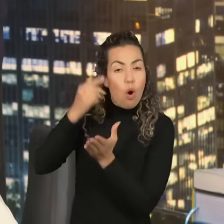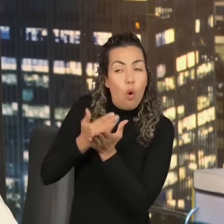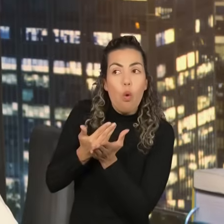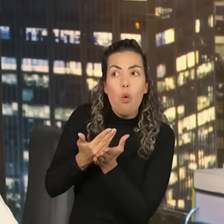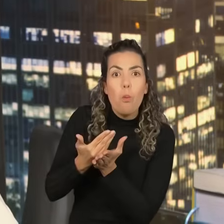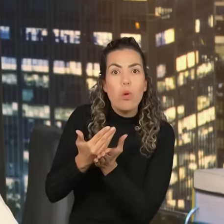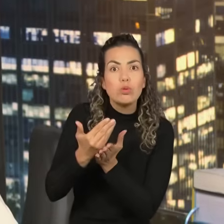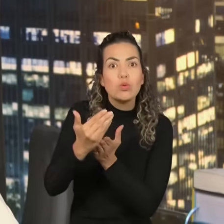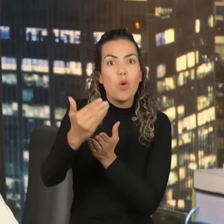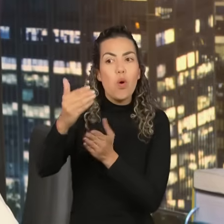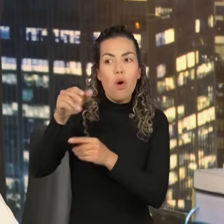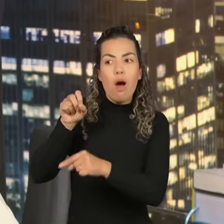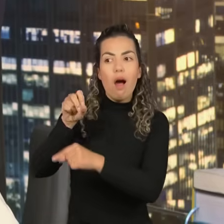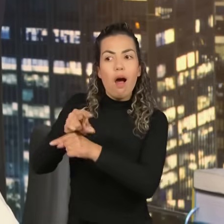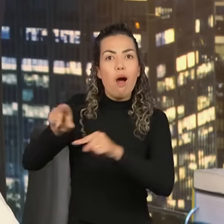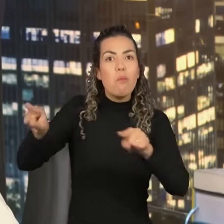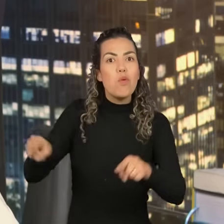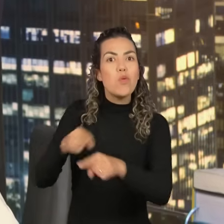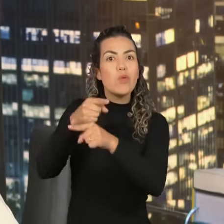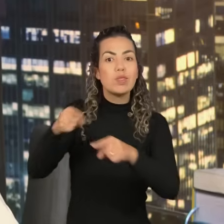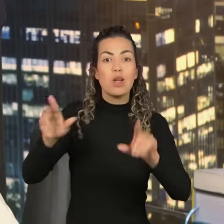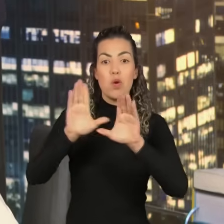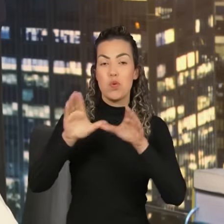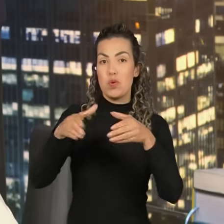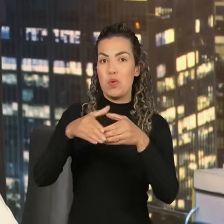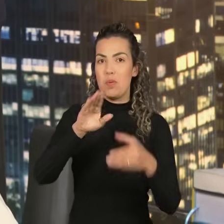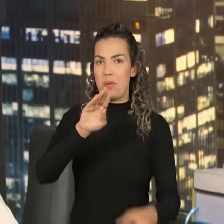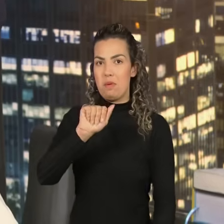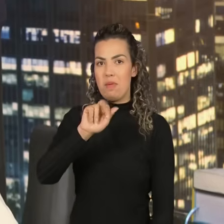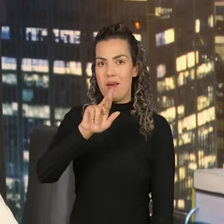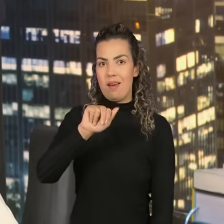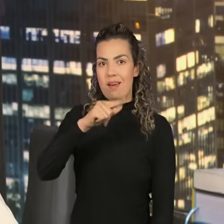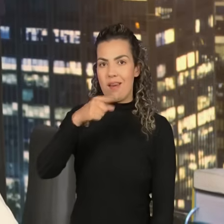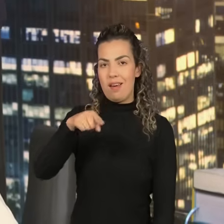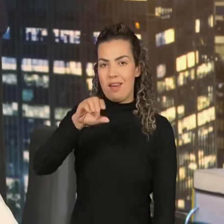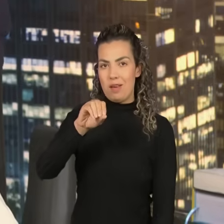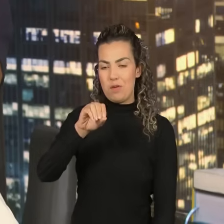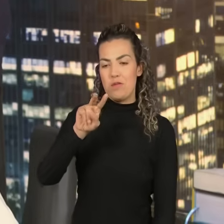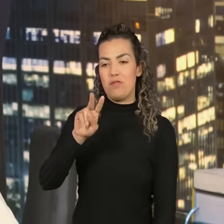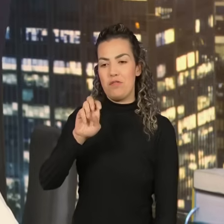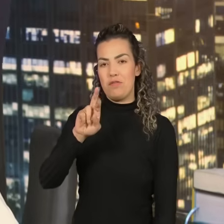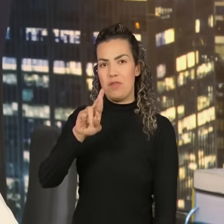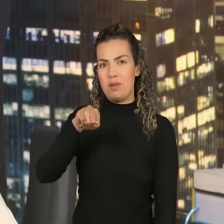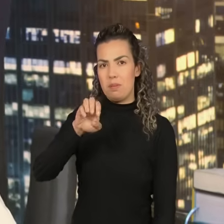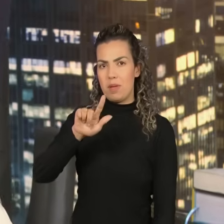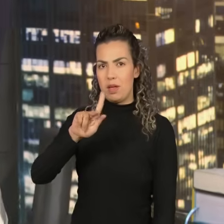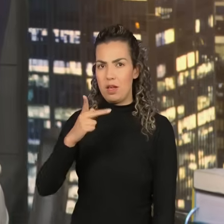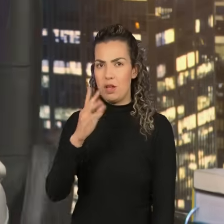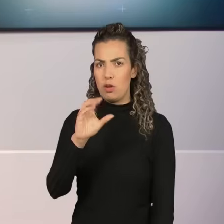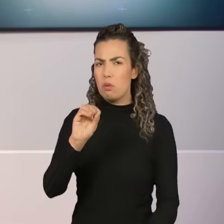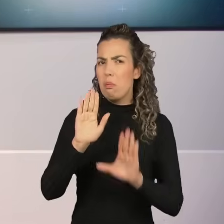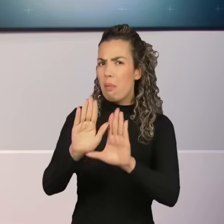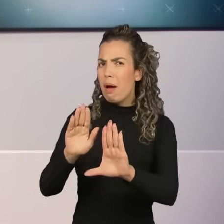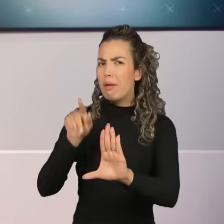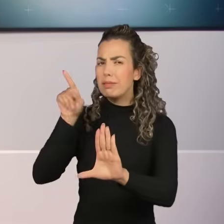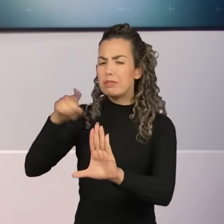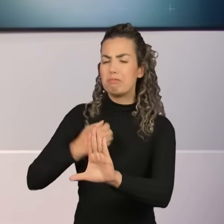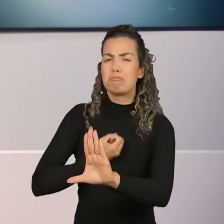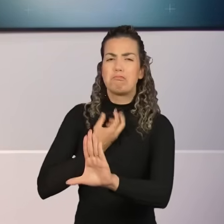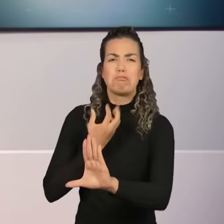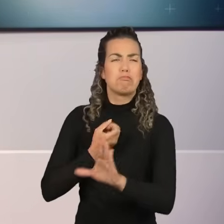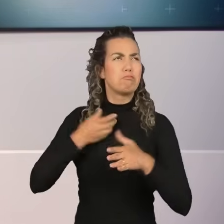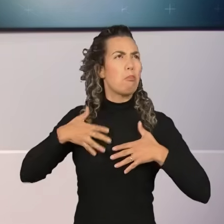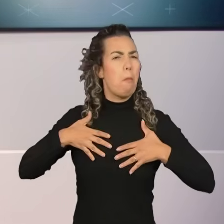música, entrando para o grupo Barão Vermelho. Mas sua voz poética já existia muito antes da música. Na sua obra, a